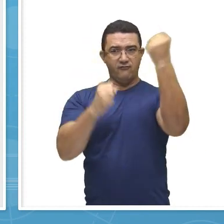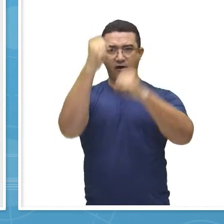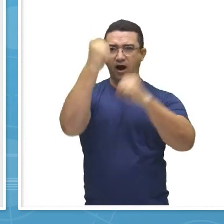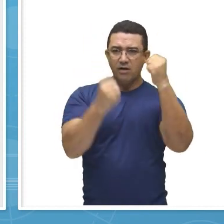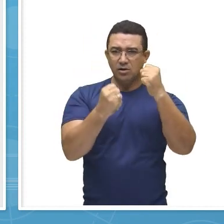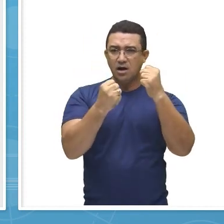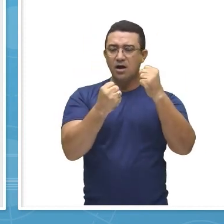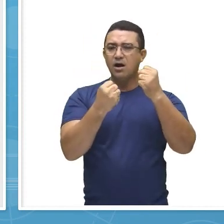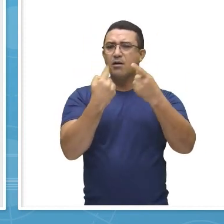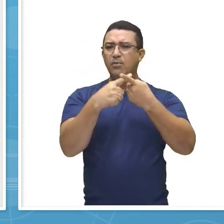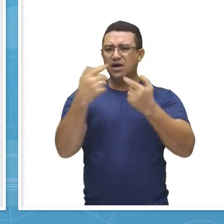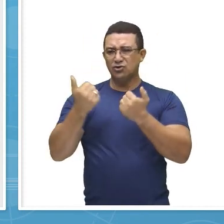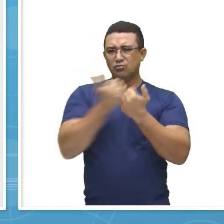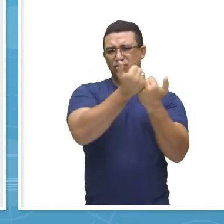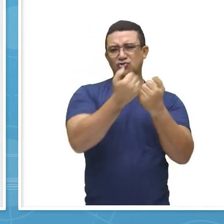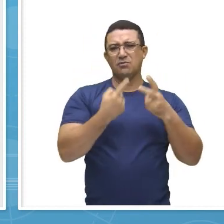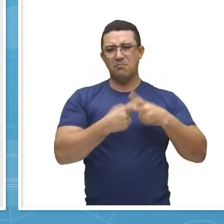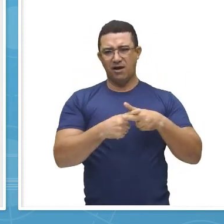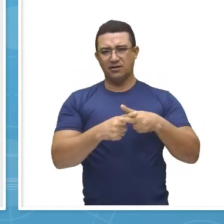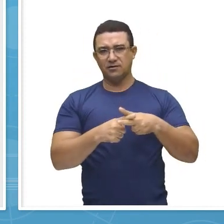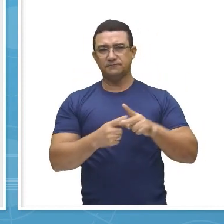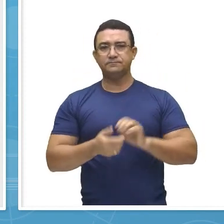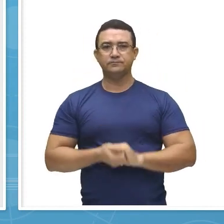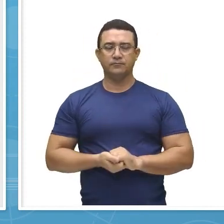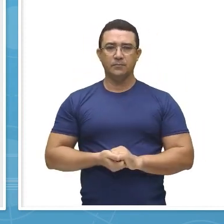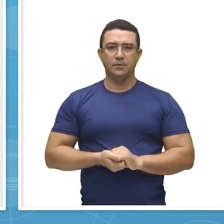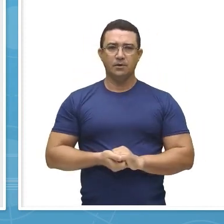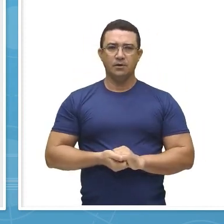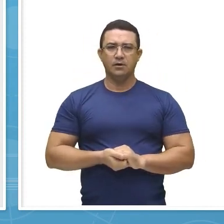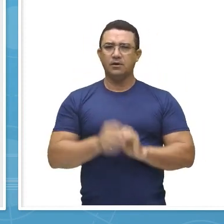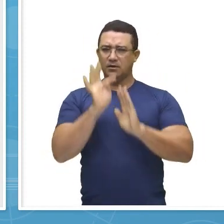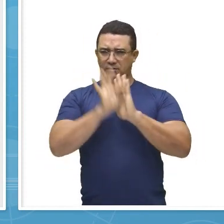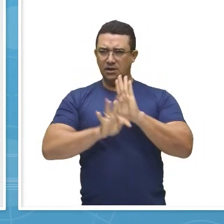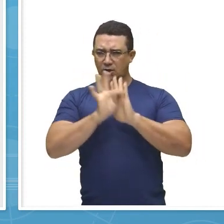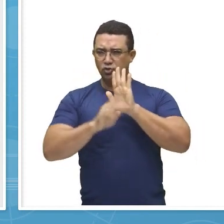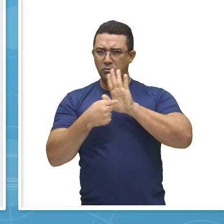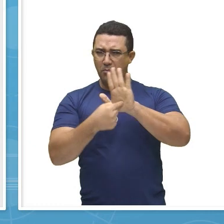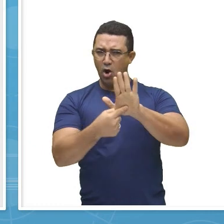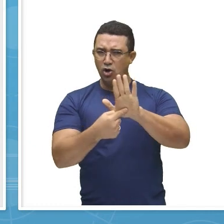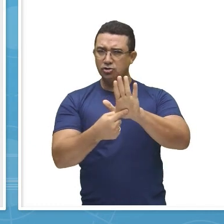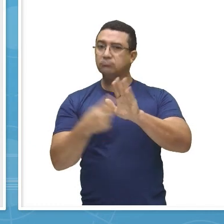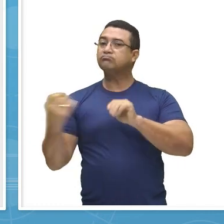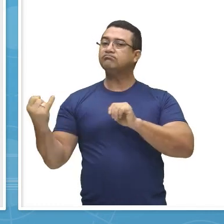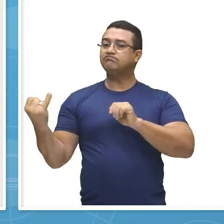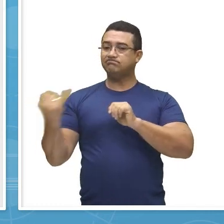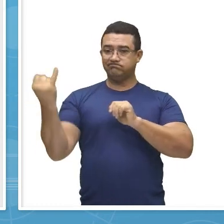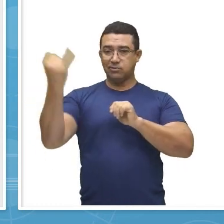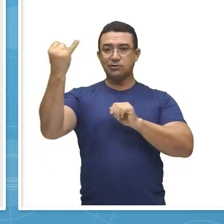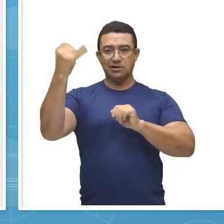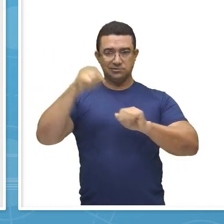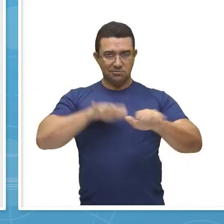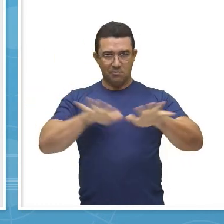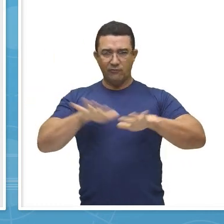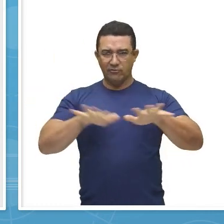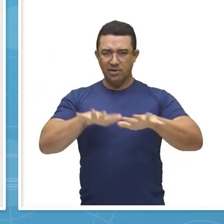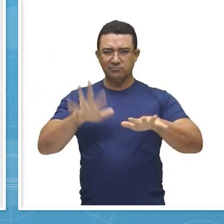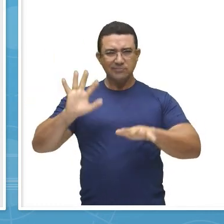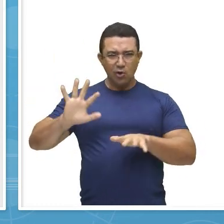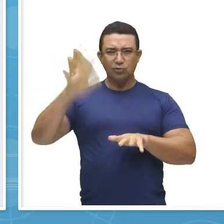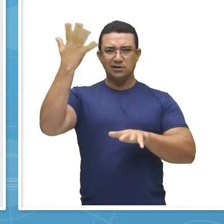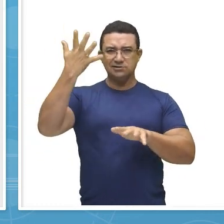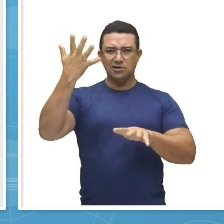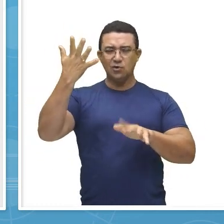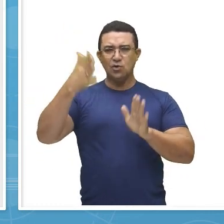Vamos lá, então, ao enunciado. O trecho acima descreve o importante movimento ocorrido